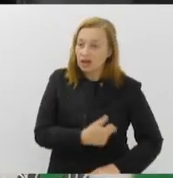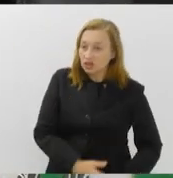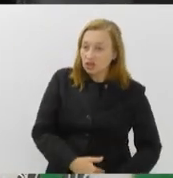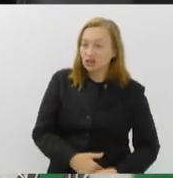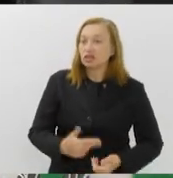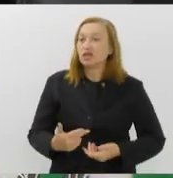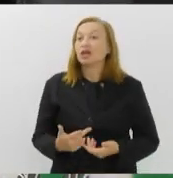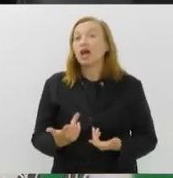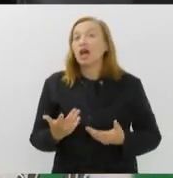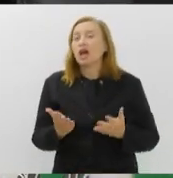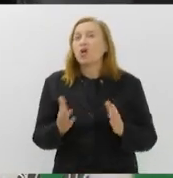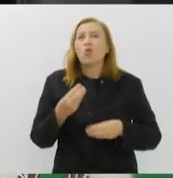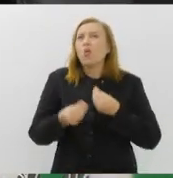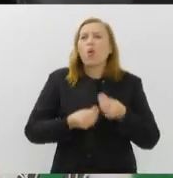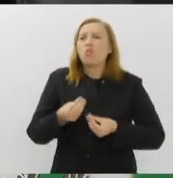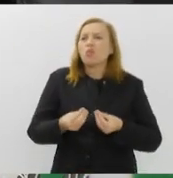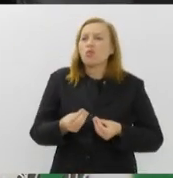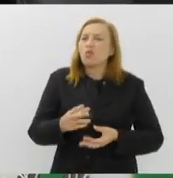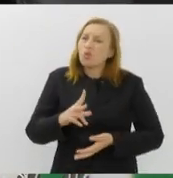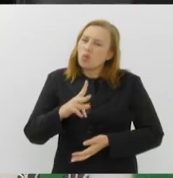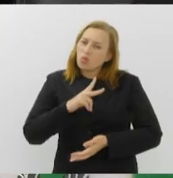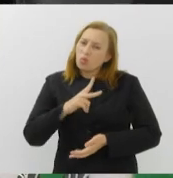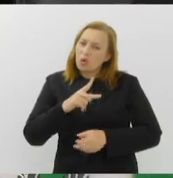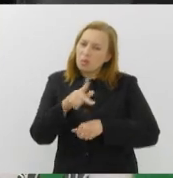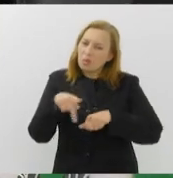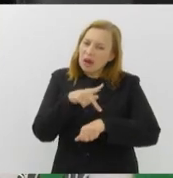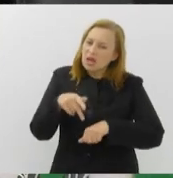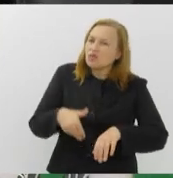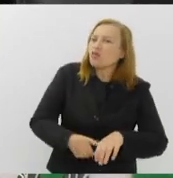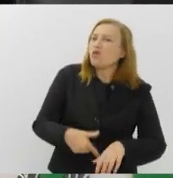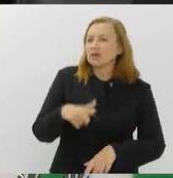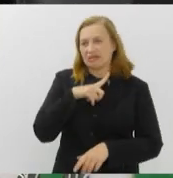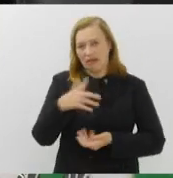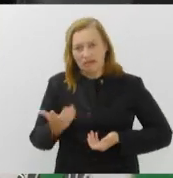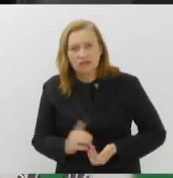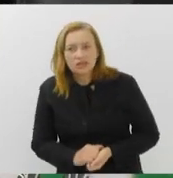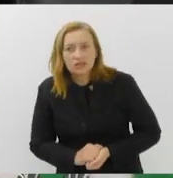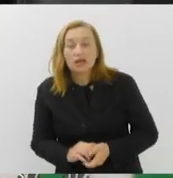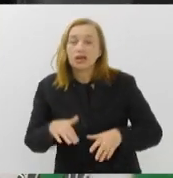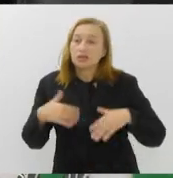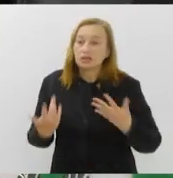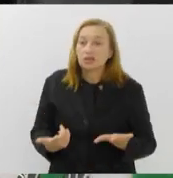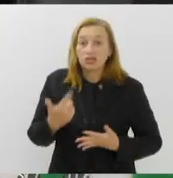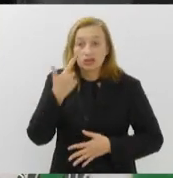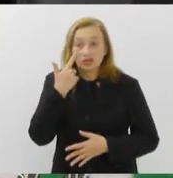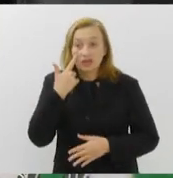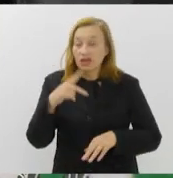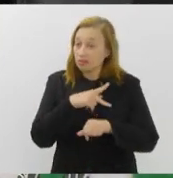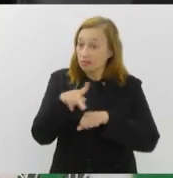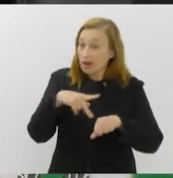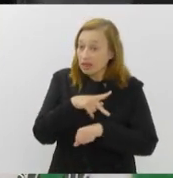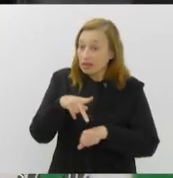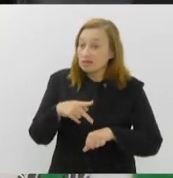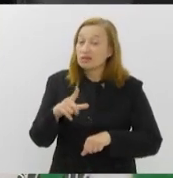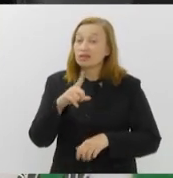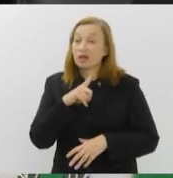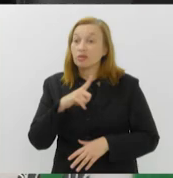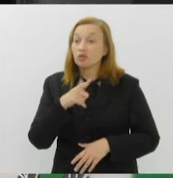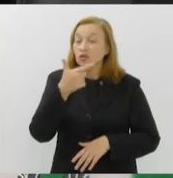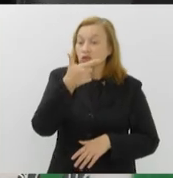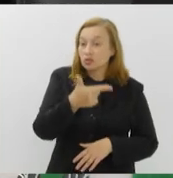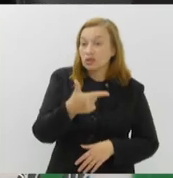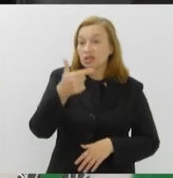Então, isso demonstra o quanto que a fome é um projeto político de poder, quando a gente vê que nesse país temos